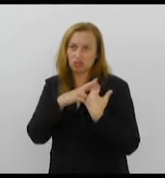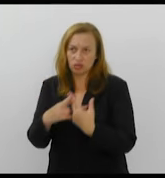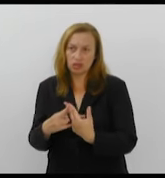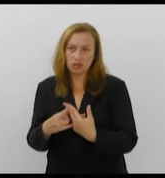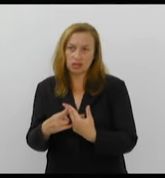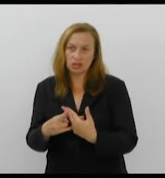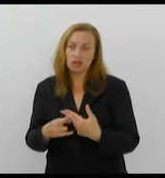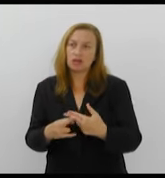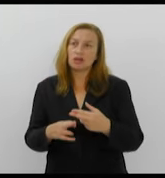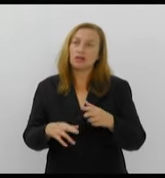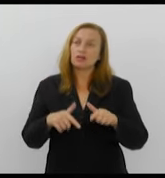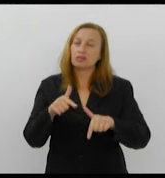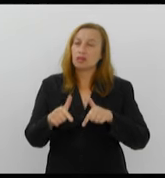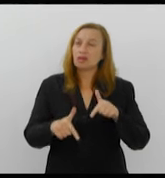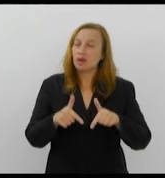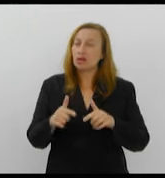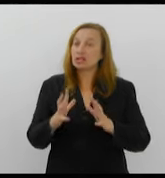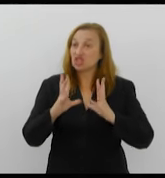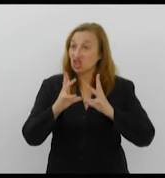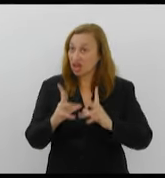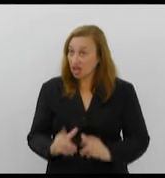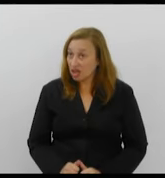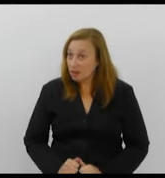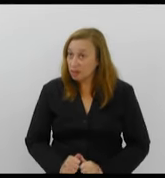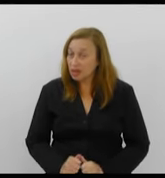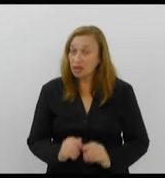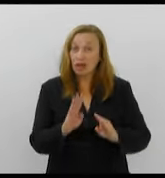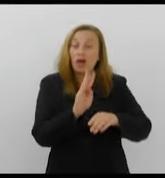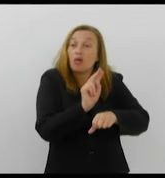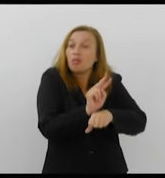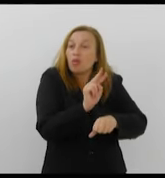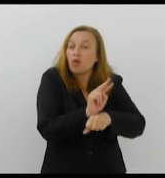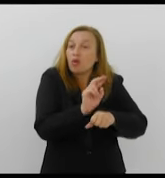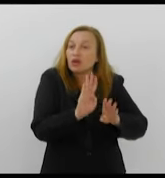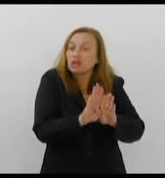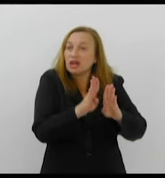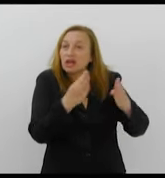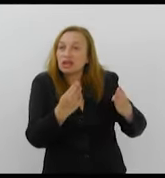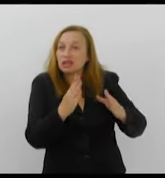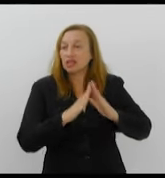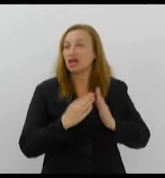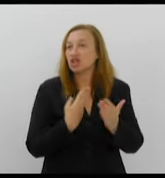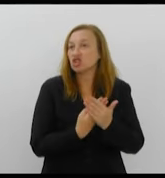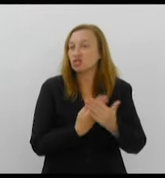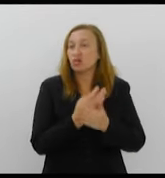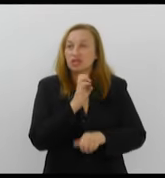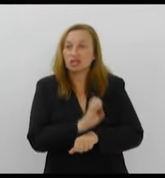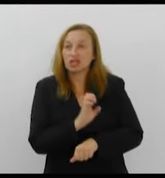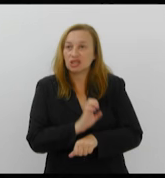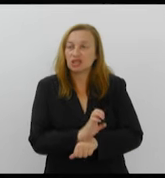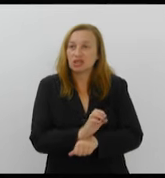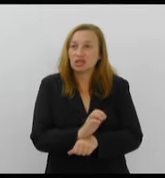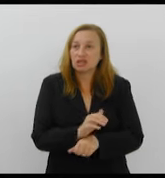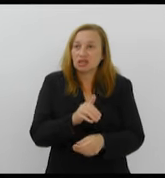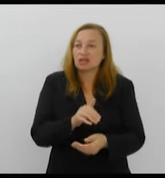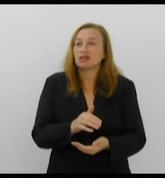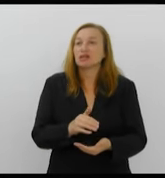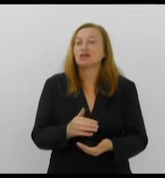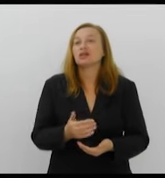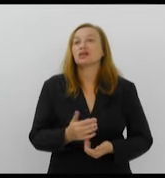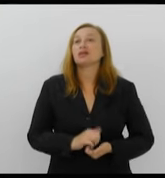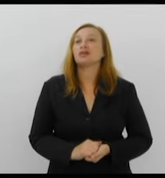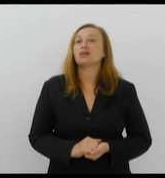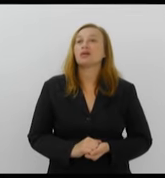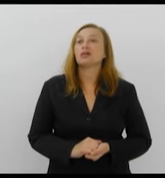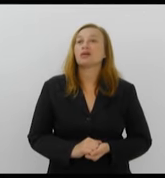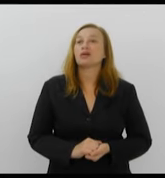pelos serviços de limpeza e portaria das escolas estaduais absorveu mais uma tarefa, que